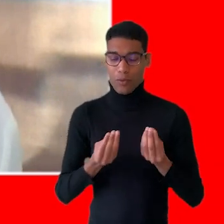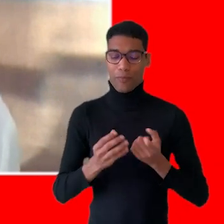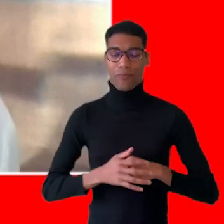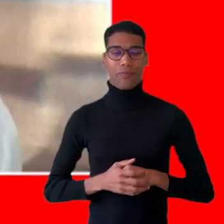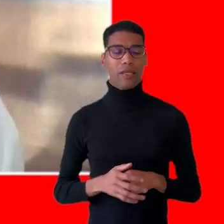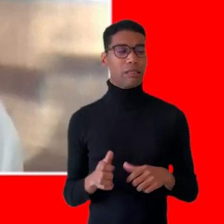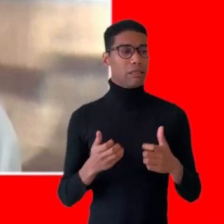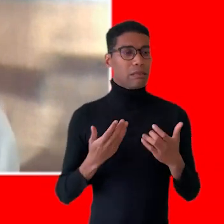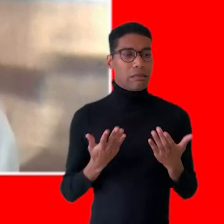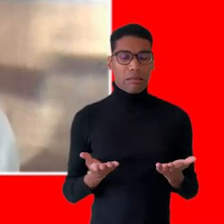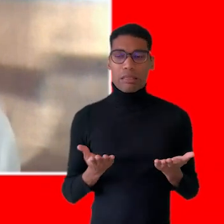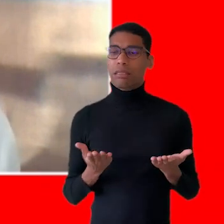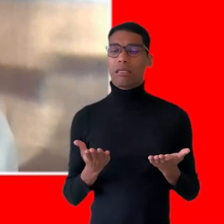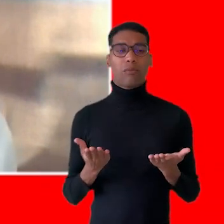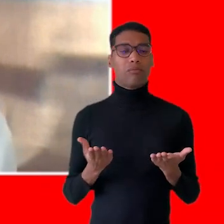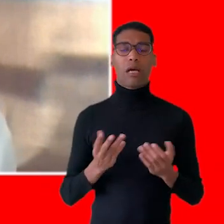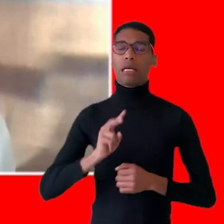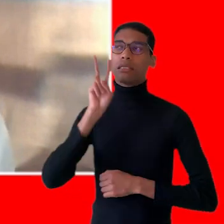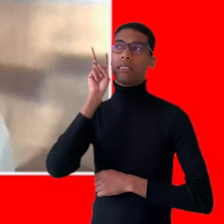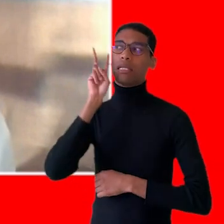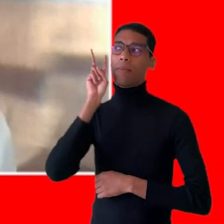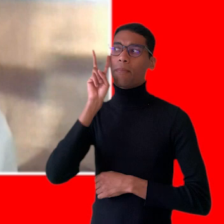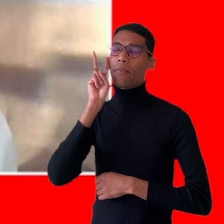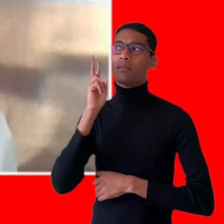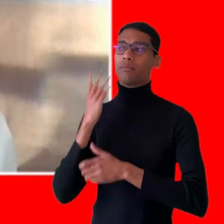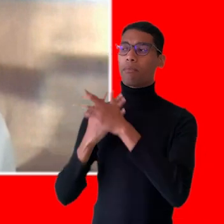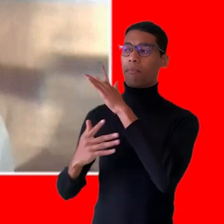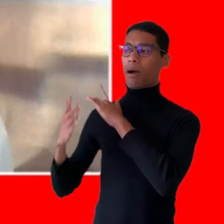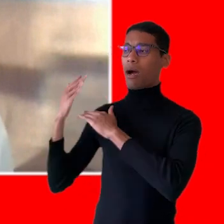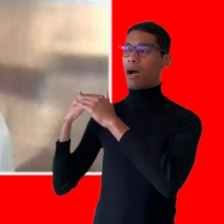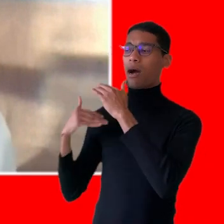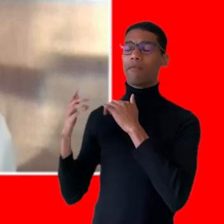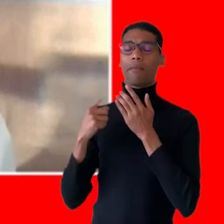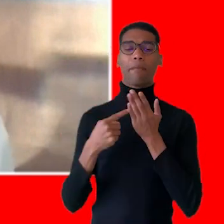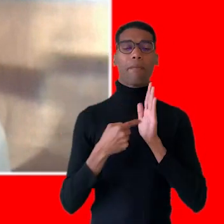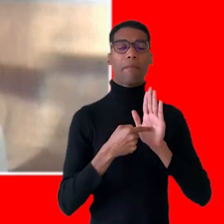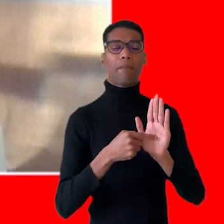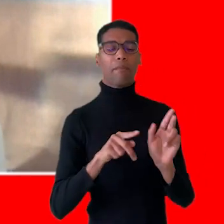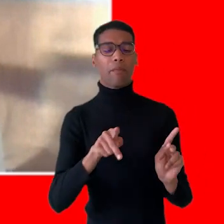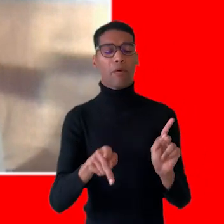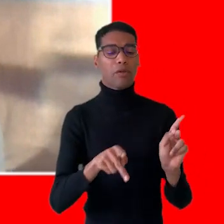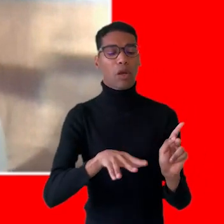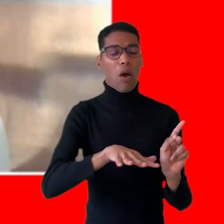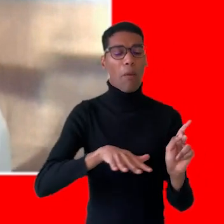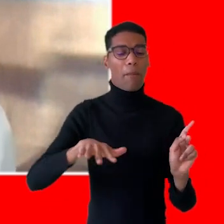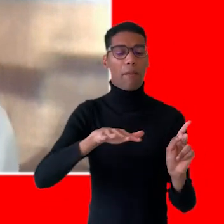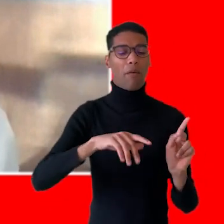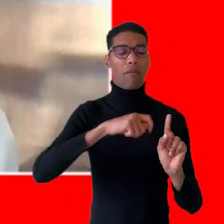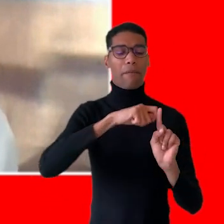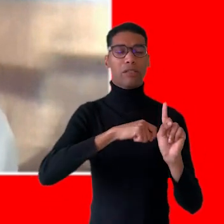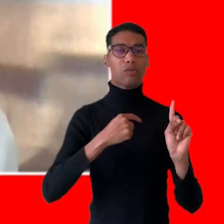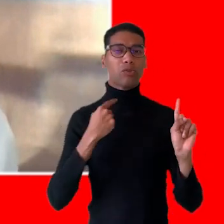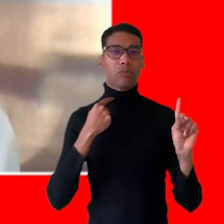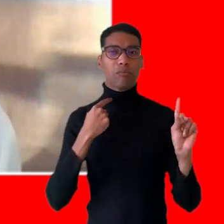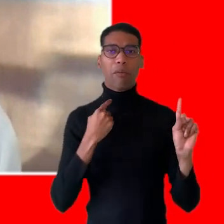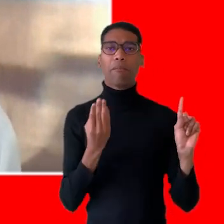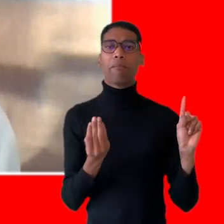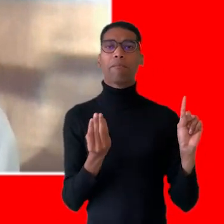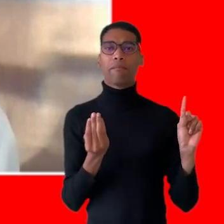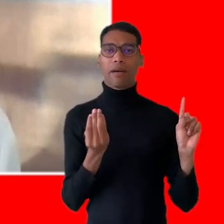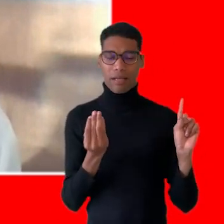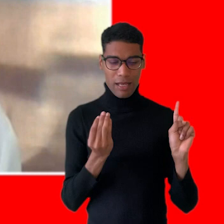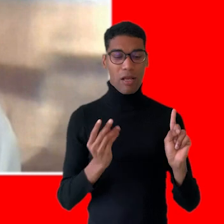já não há mais razão para chamar as lembranças e mostrá-las ao povo em maio. Em maio